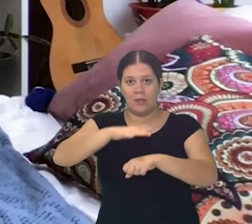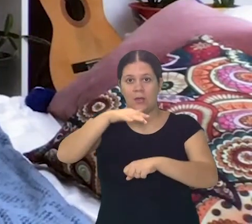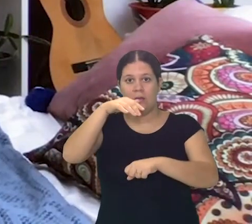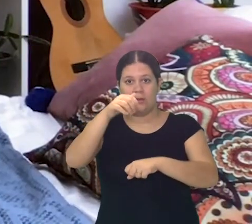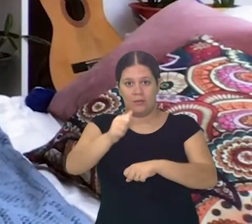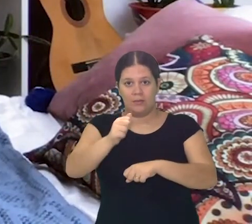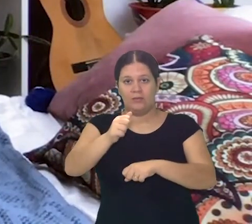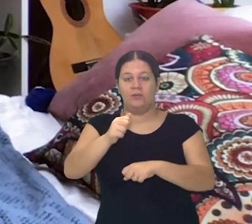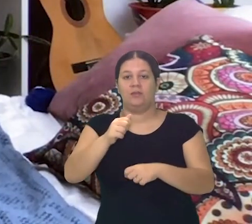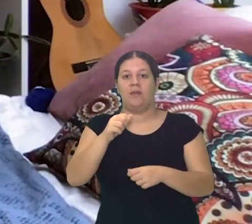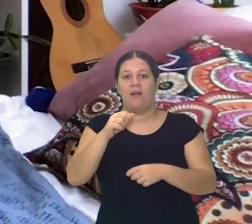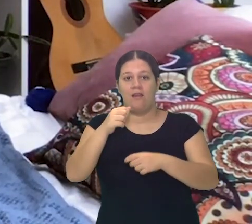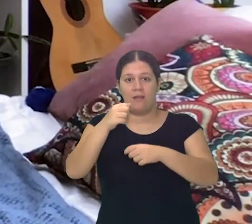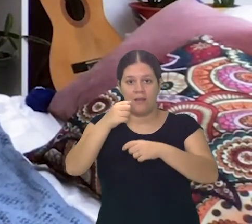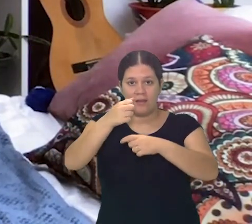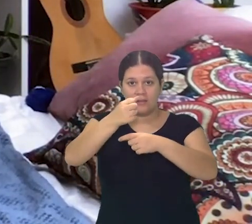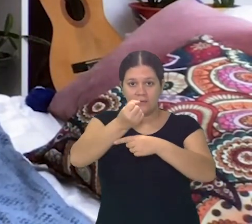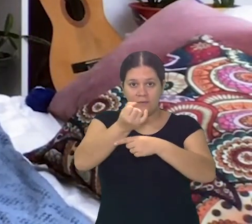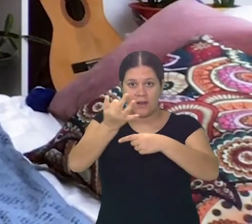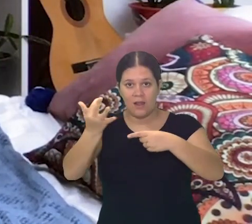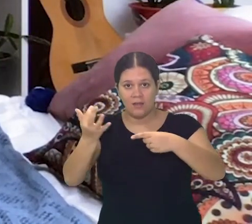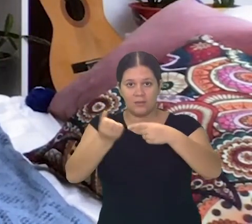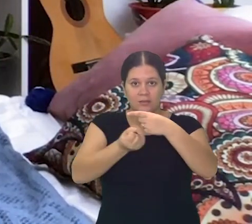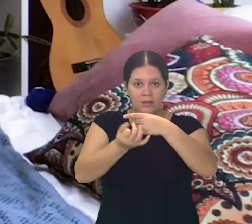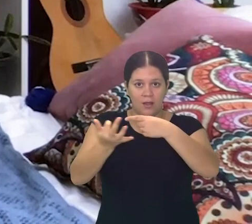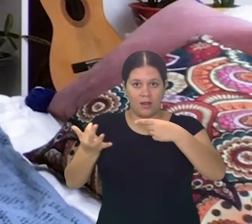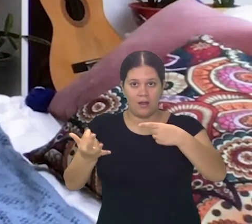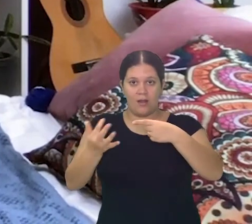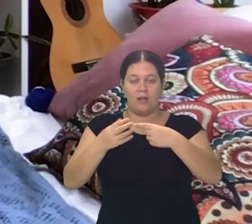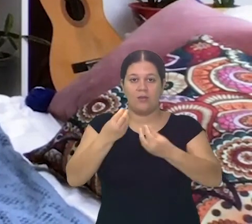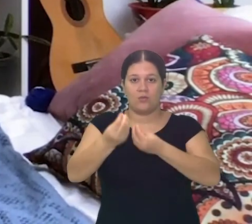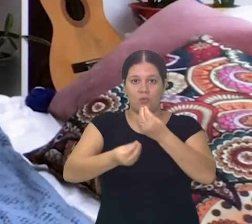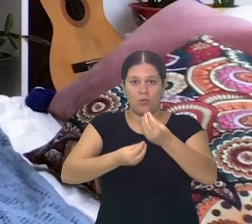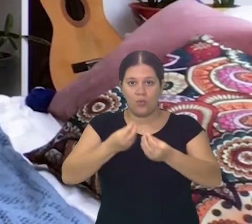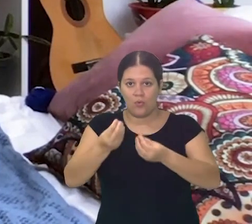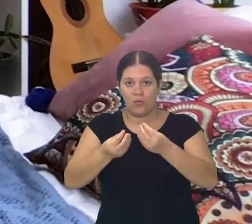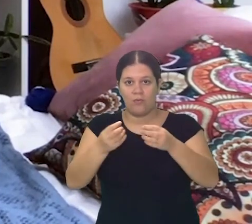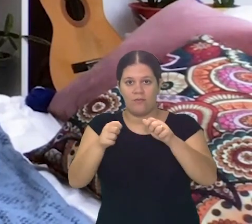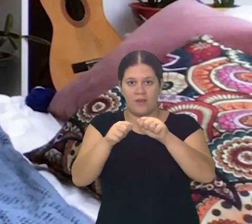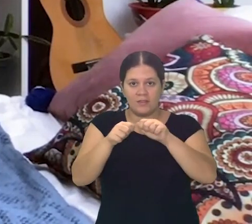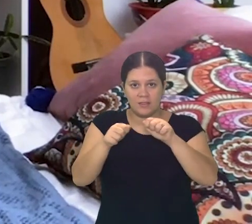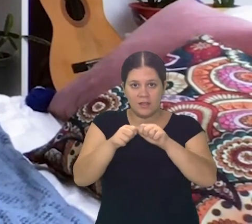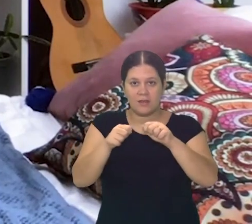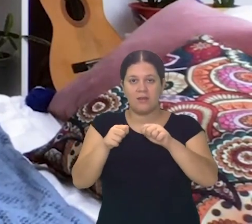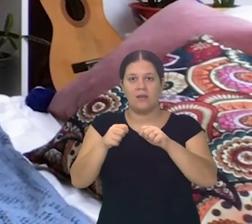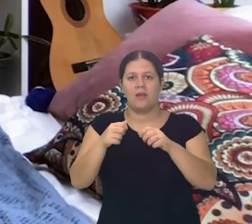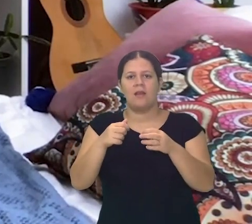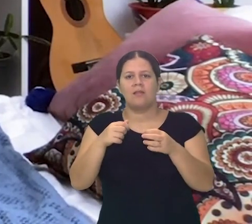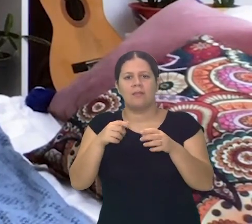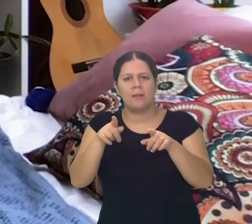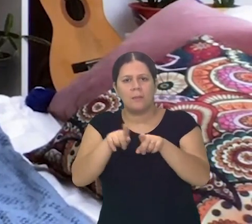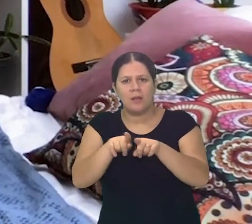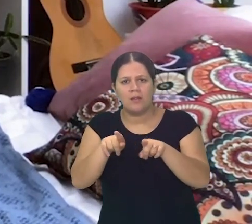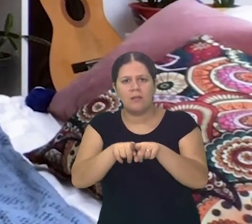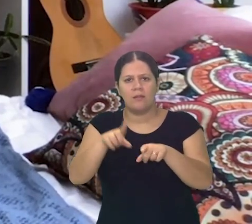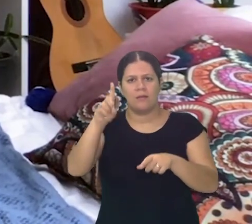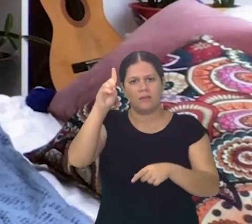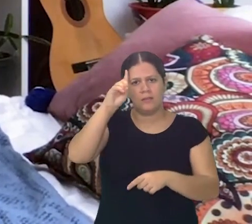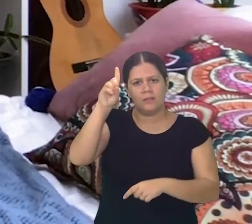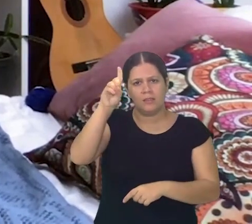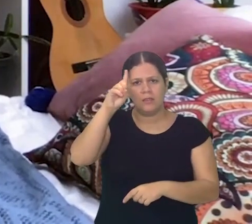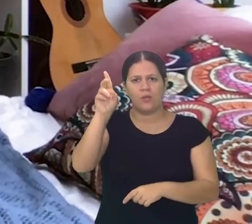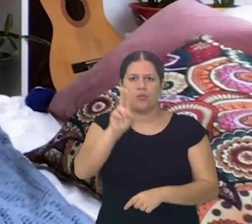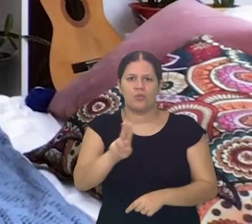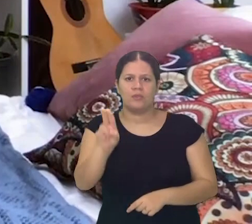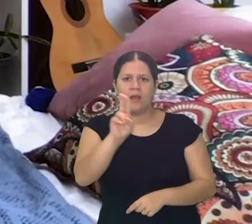os números racionais e sobre as frações. Vai ver como representar quantidades usando frações e como elas podem fazer parte